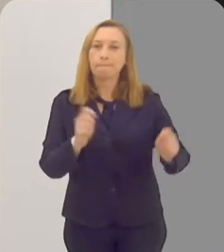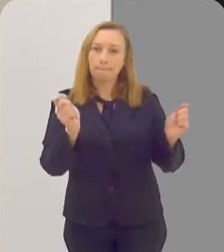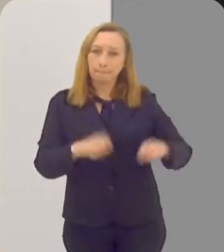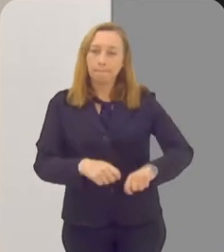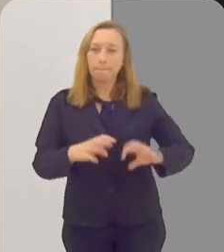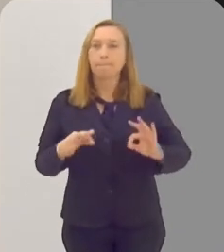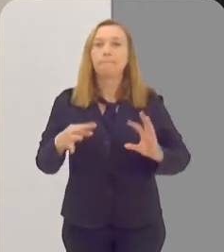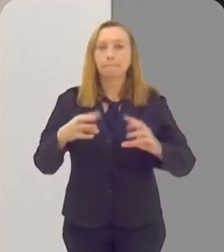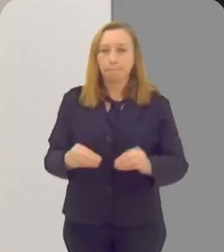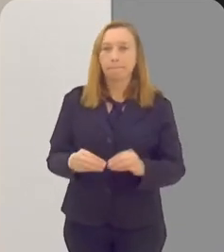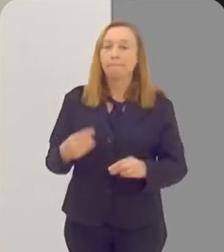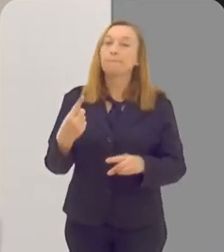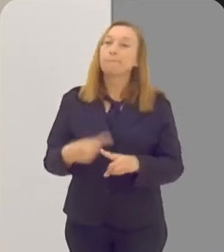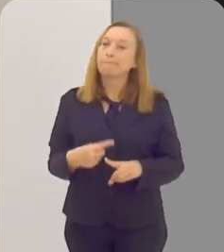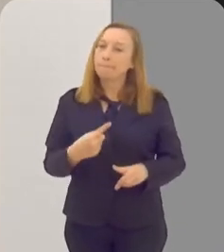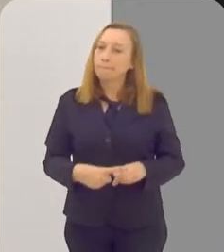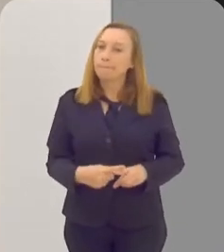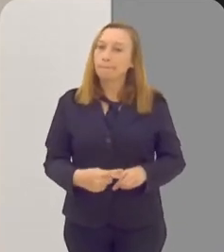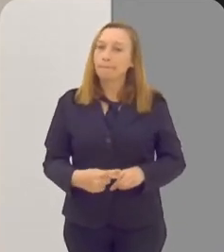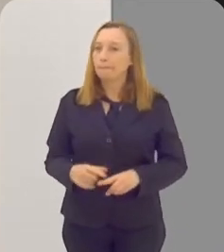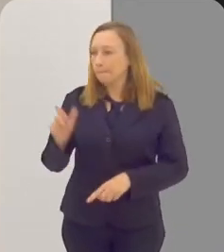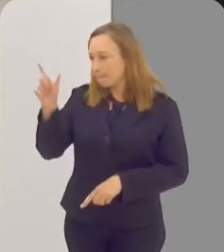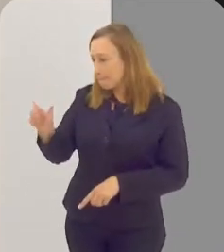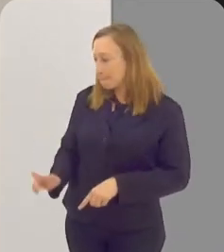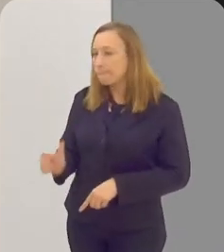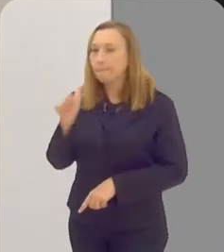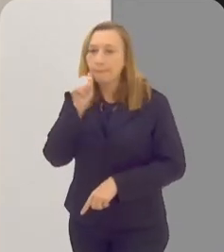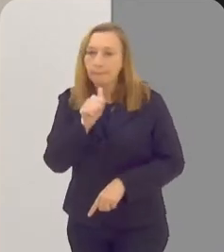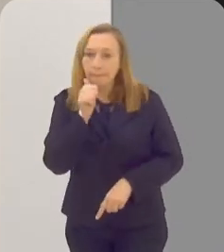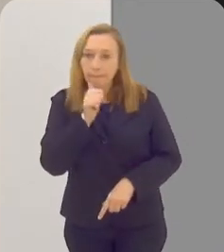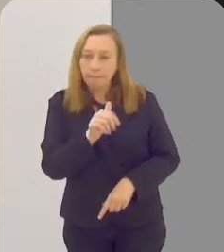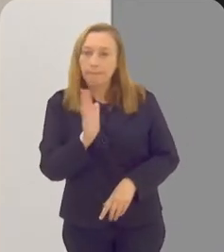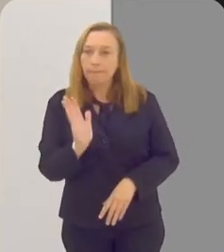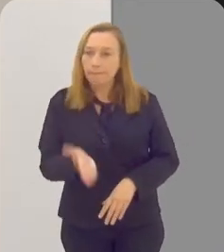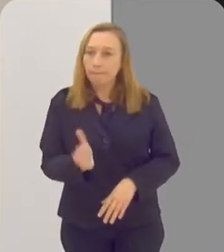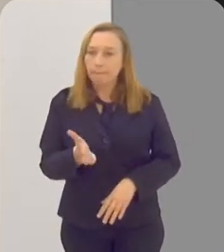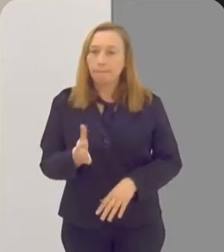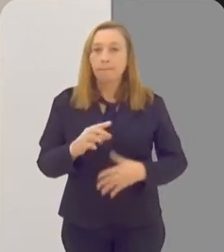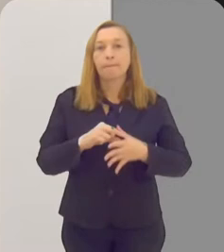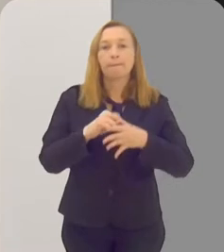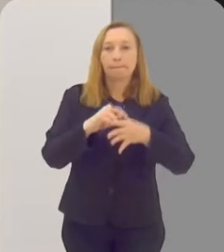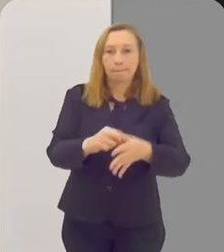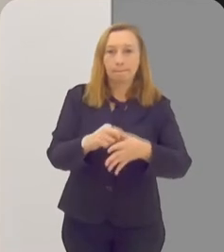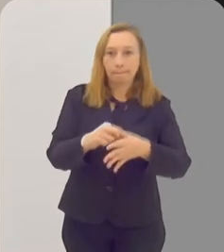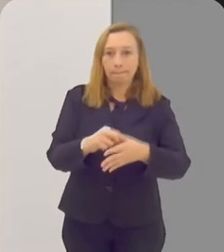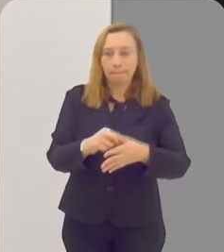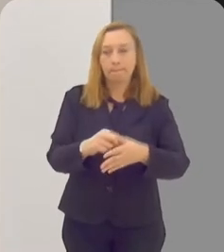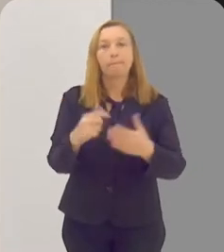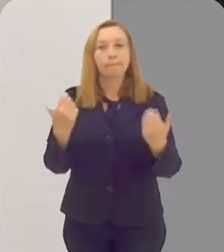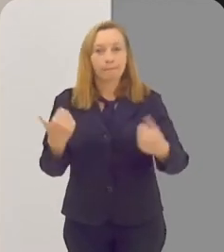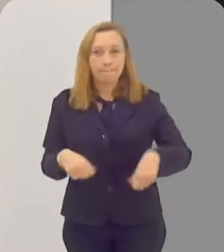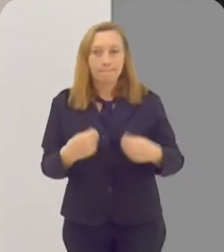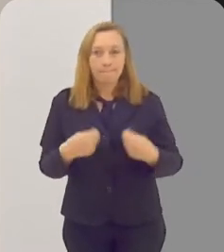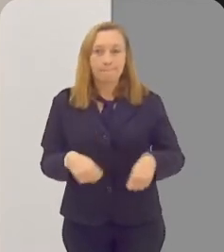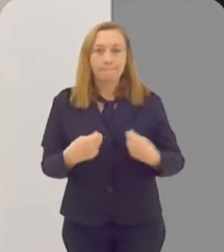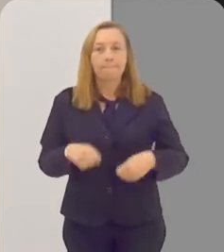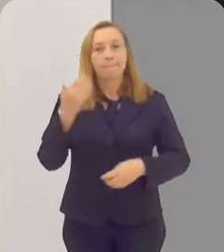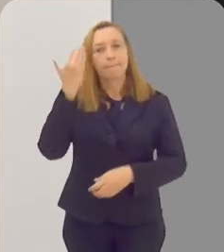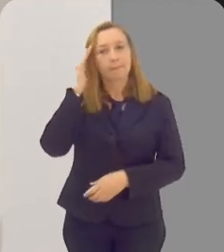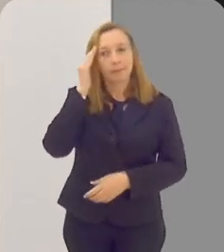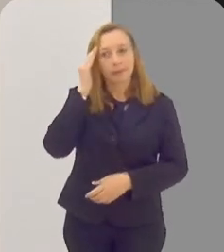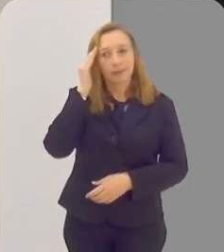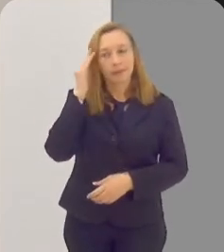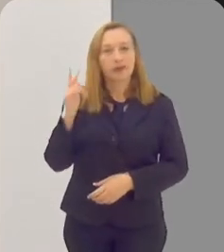a capacitação é tudo, porque essa mulher que já está hoje como líder, né? Ela